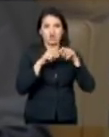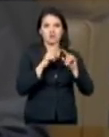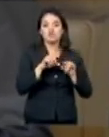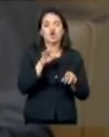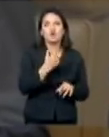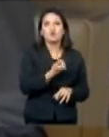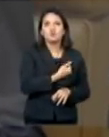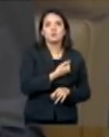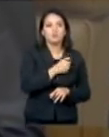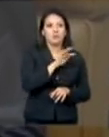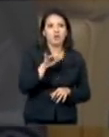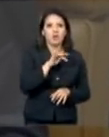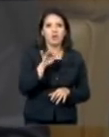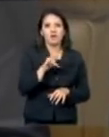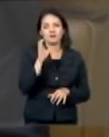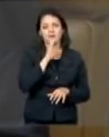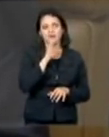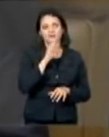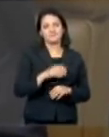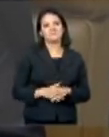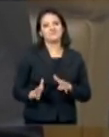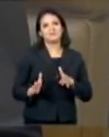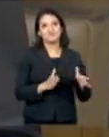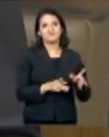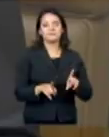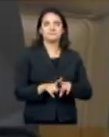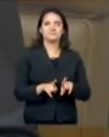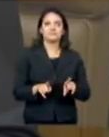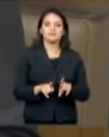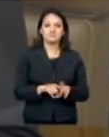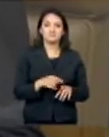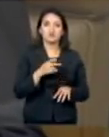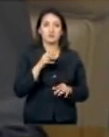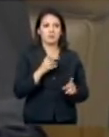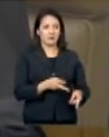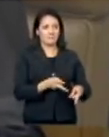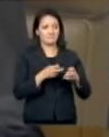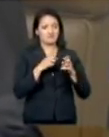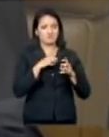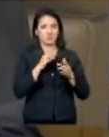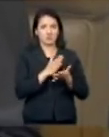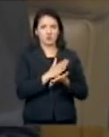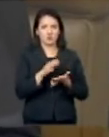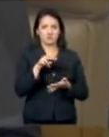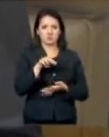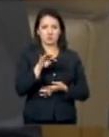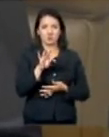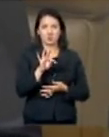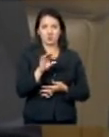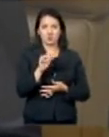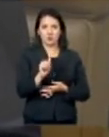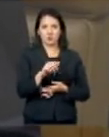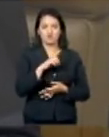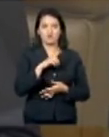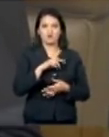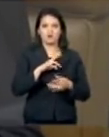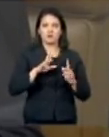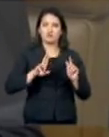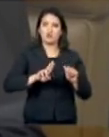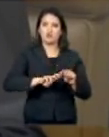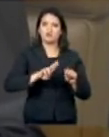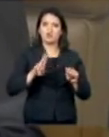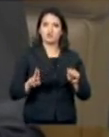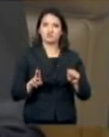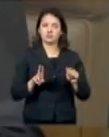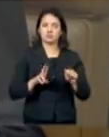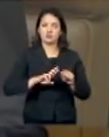invocou se a existência no caso de notas emanadas da douta advocacia-geral rota mesmo celso de